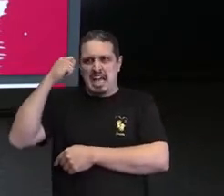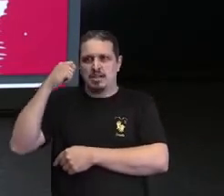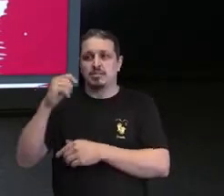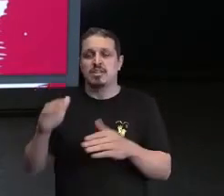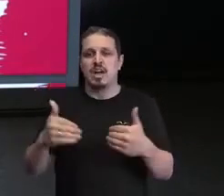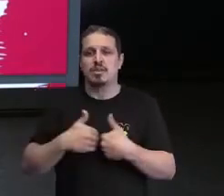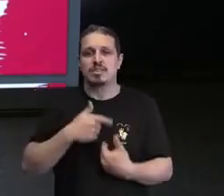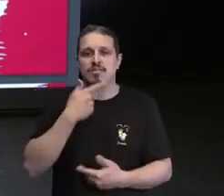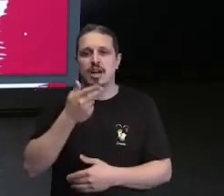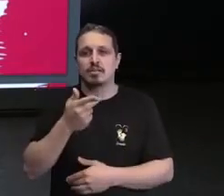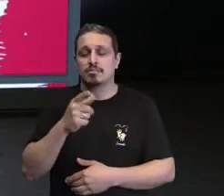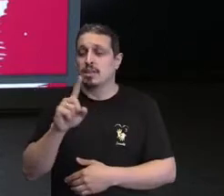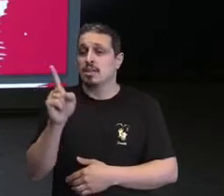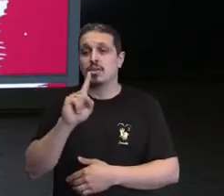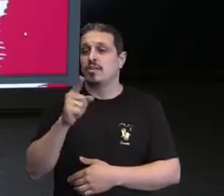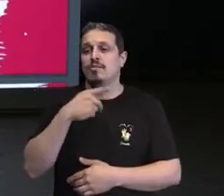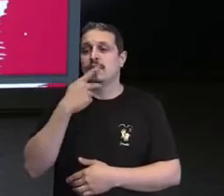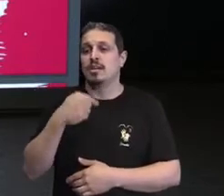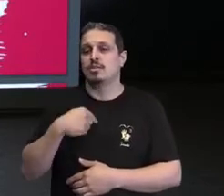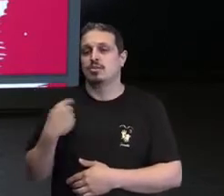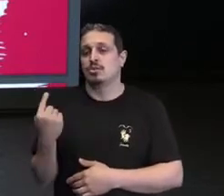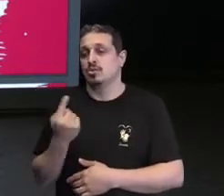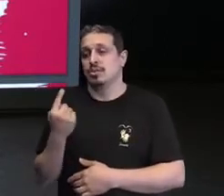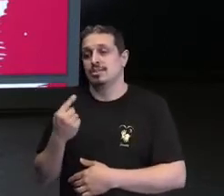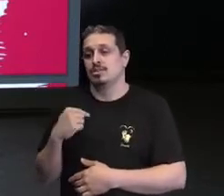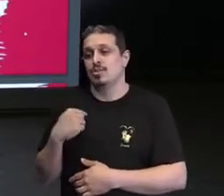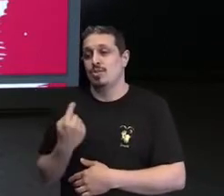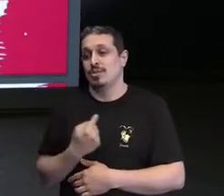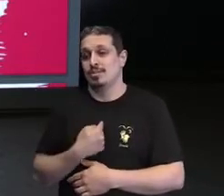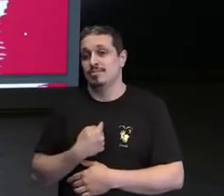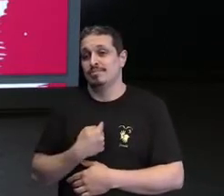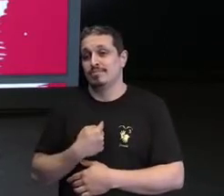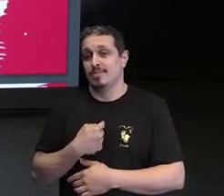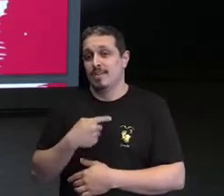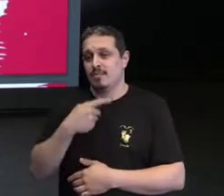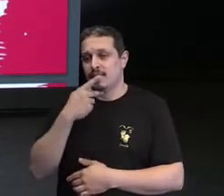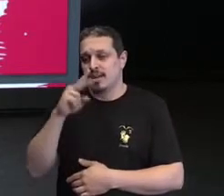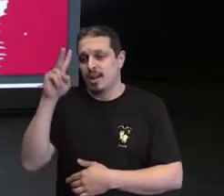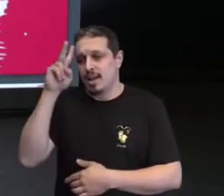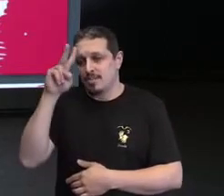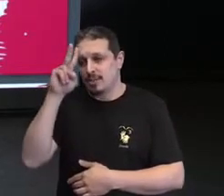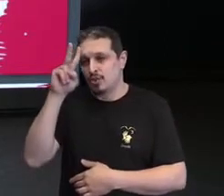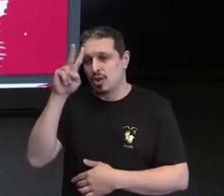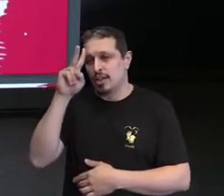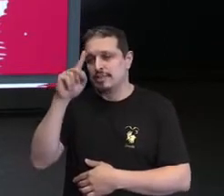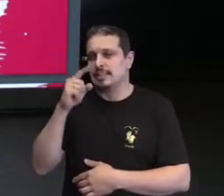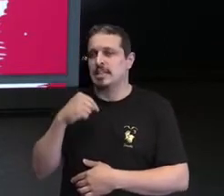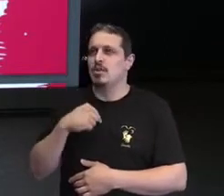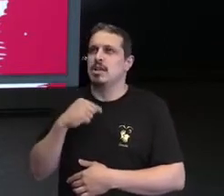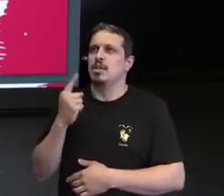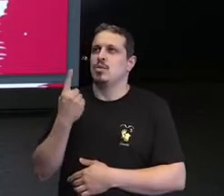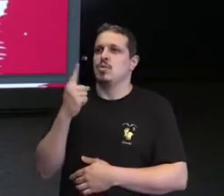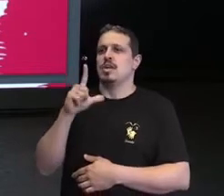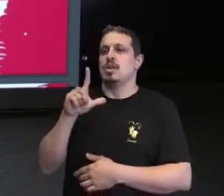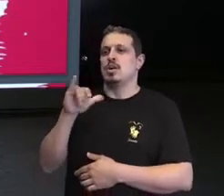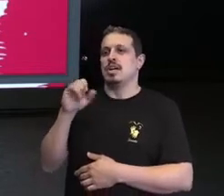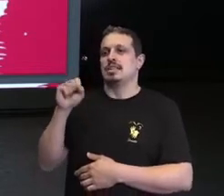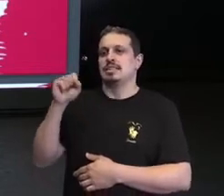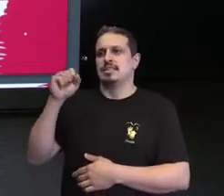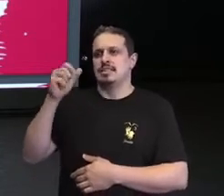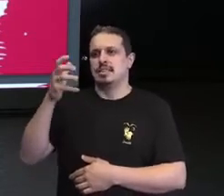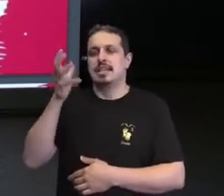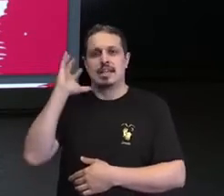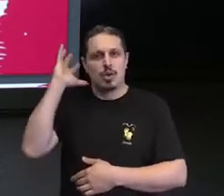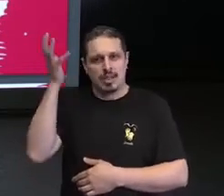é sobre a Luciana Viegas e essa história Definitivamente não é sobre mim que essa história não é sobre eu não é eu queria que fosse mas definitivamente